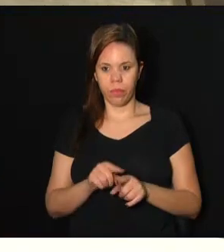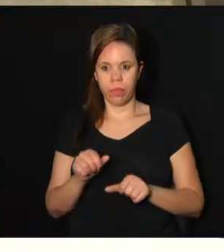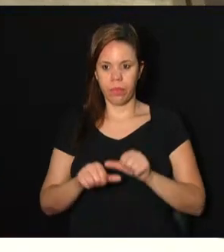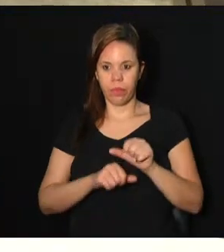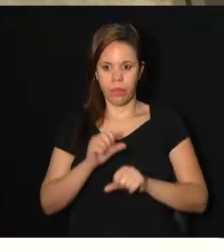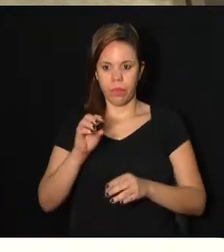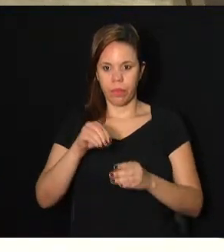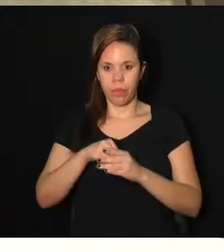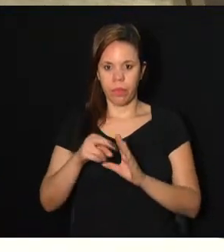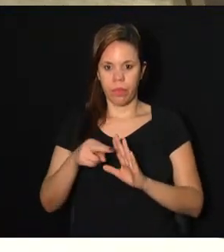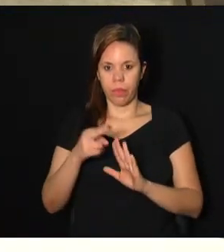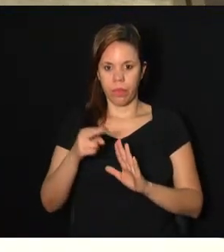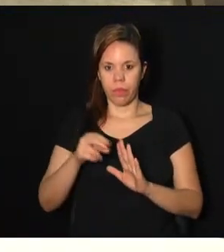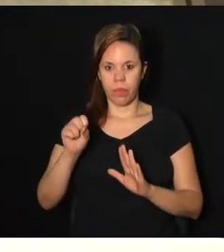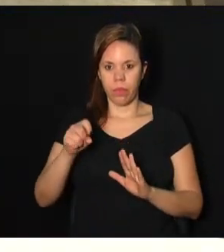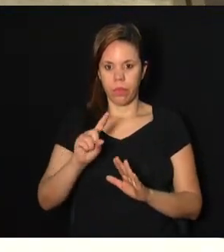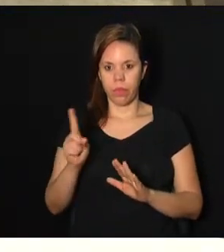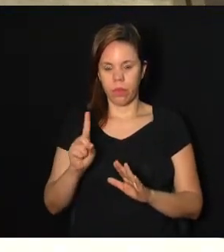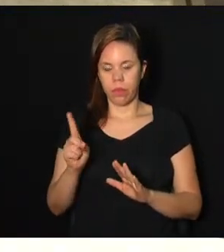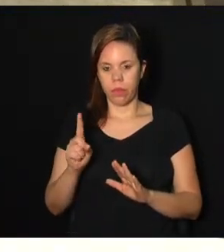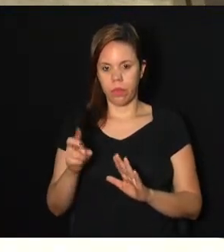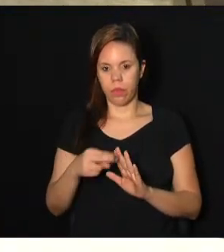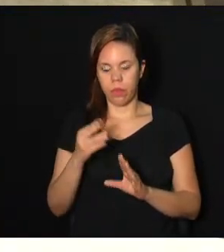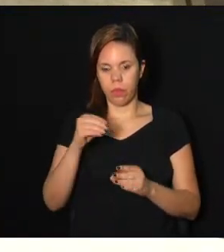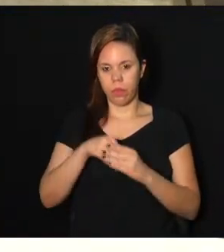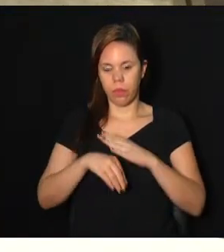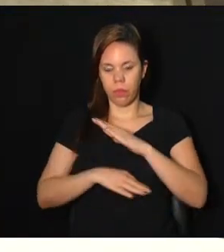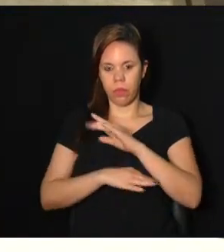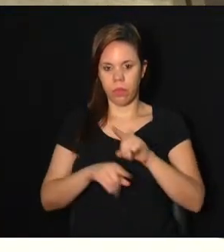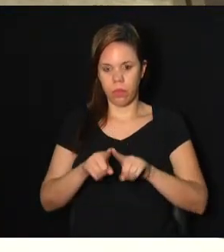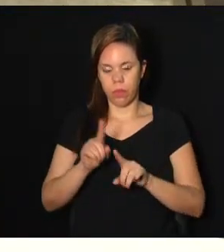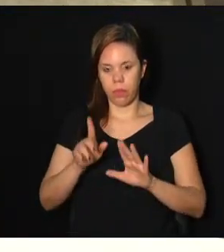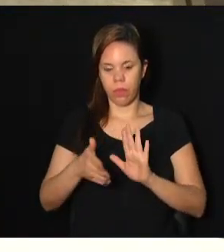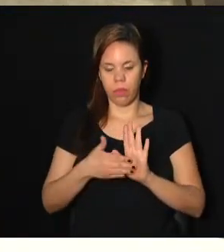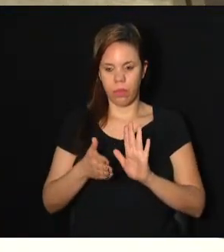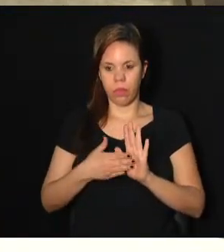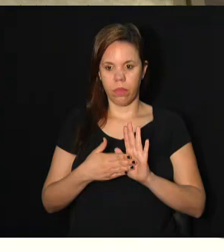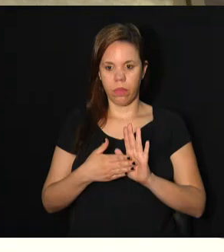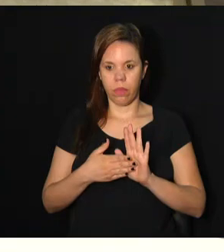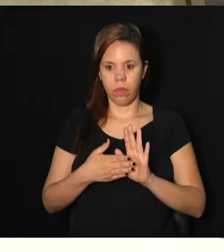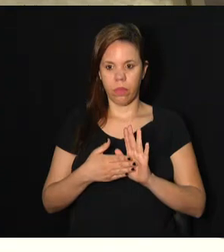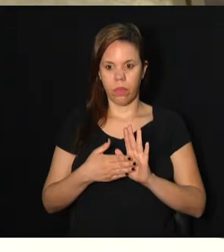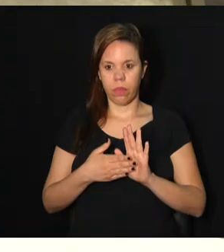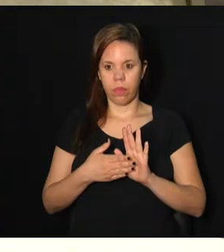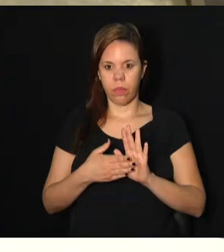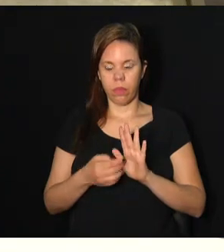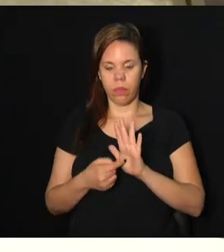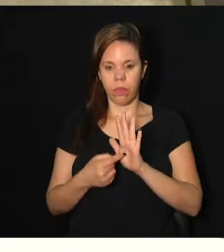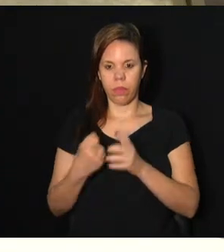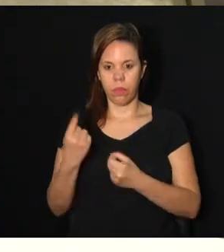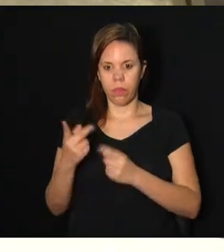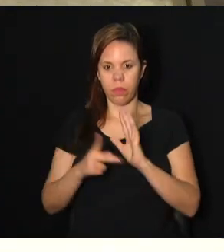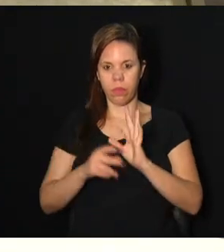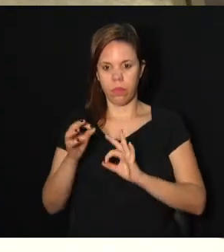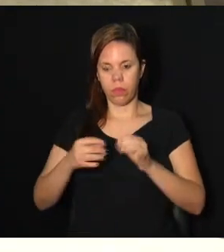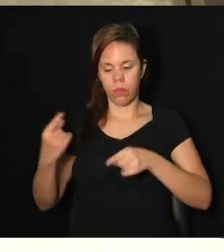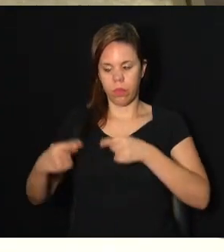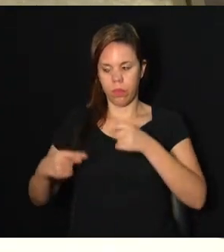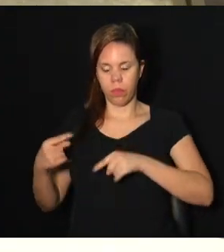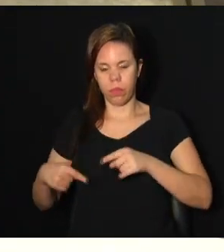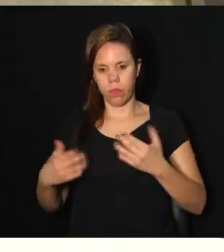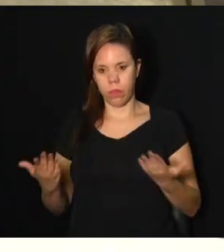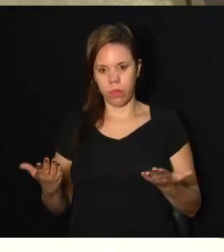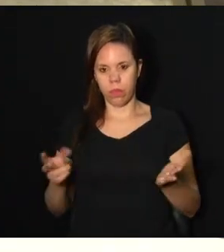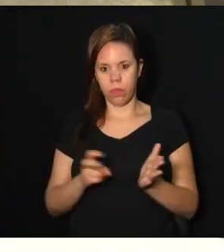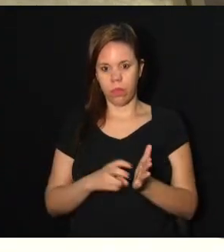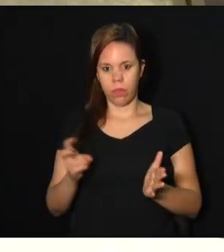regimento interno. Então, eu acho que foi proposital colocarmos alguns projetos em discussão na manhã